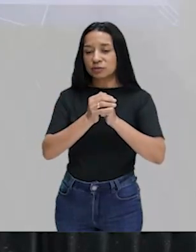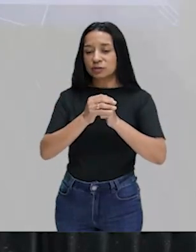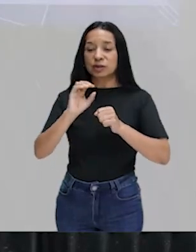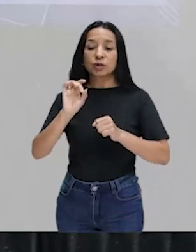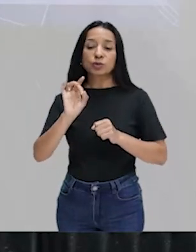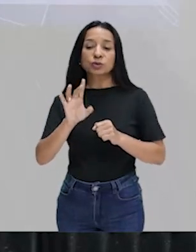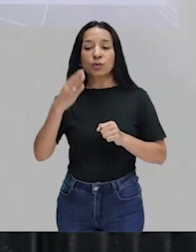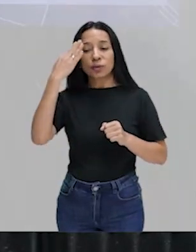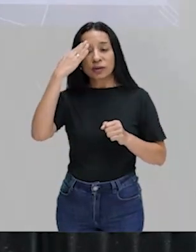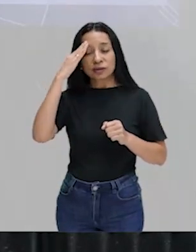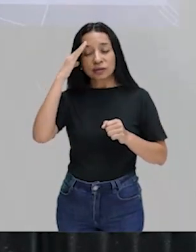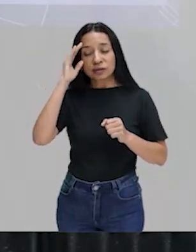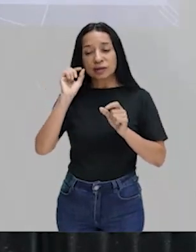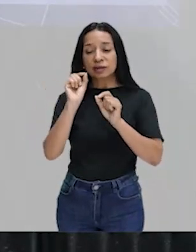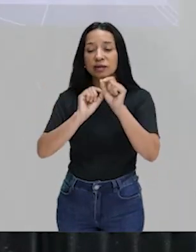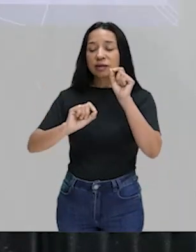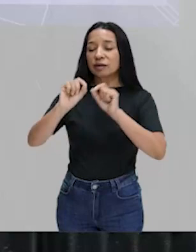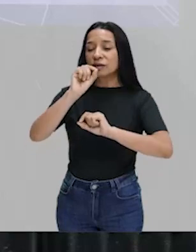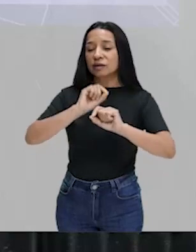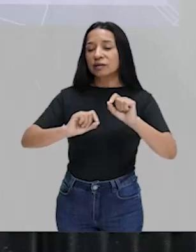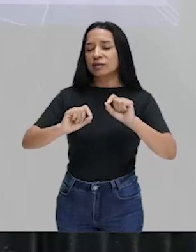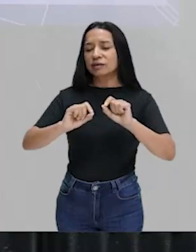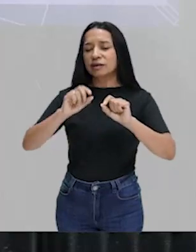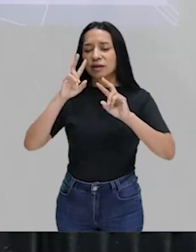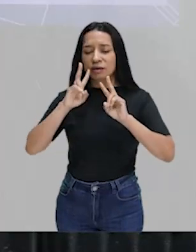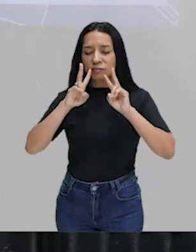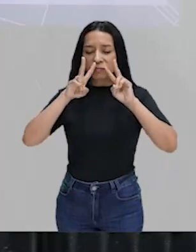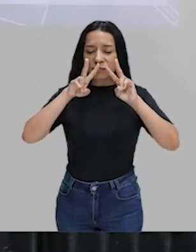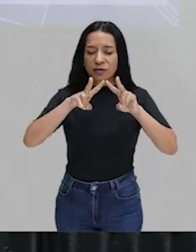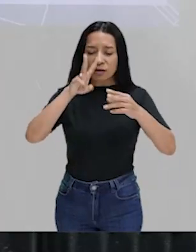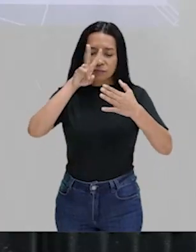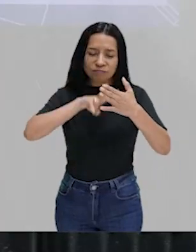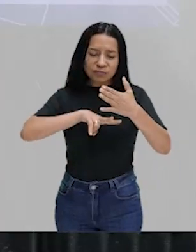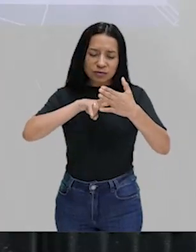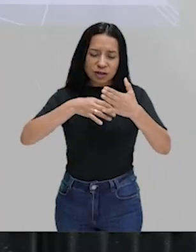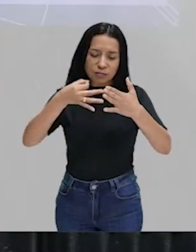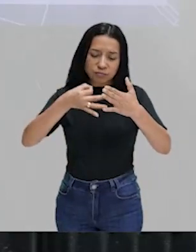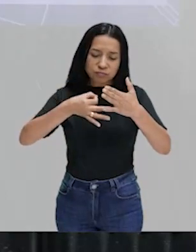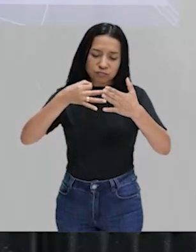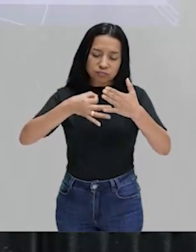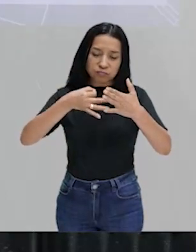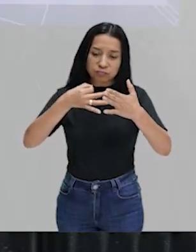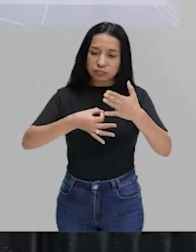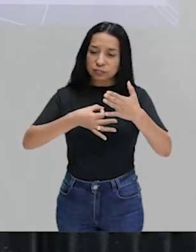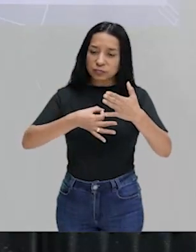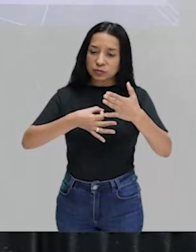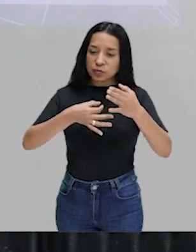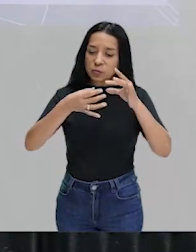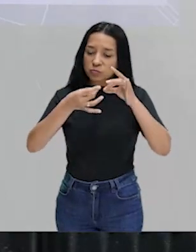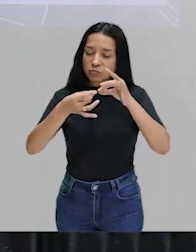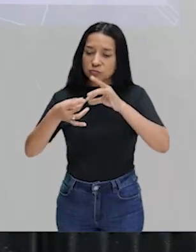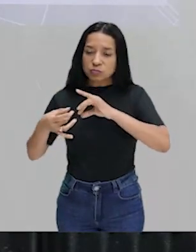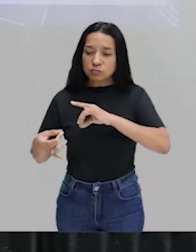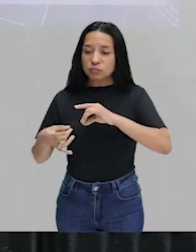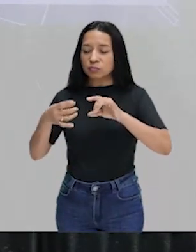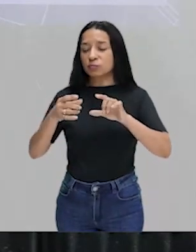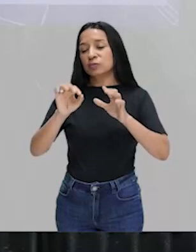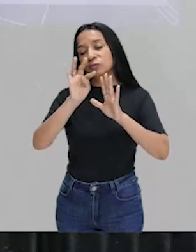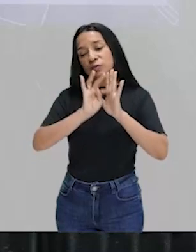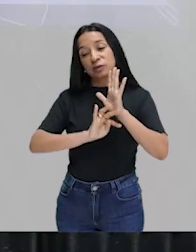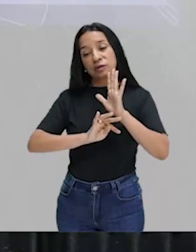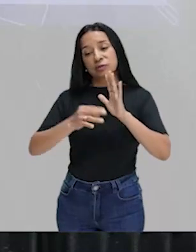entender quem analisar bem a letra da música da época. Então, havia muita simbologia nas